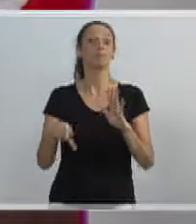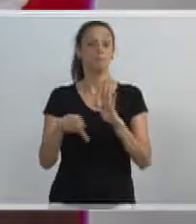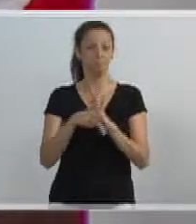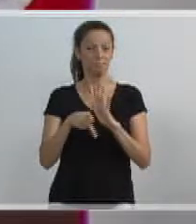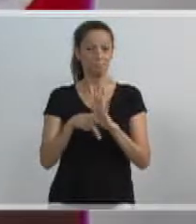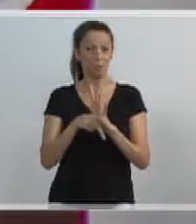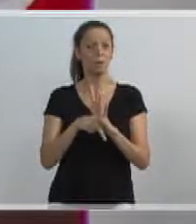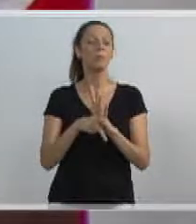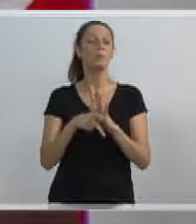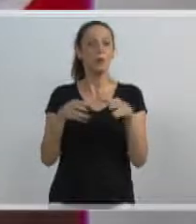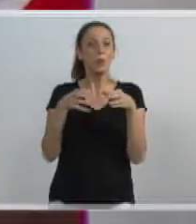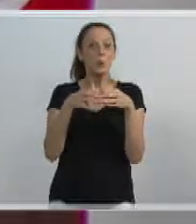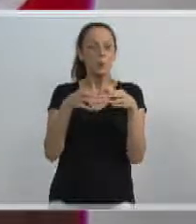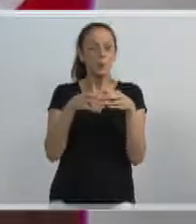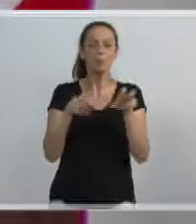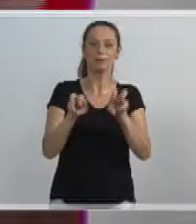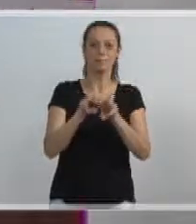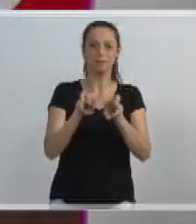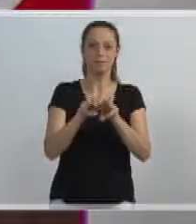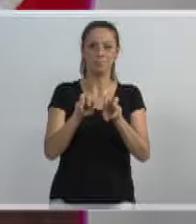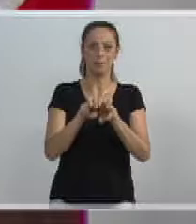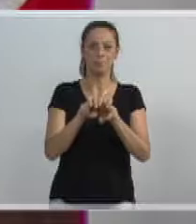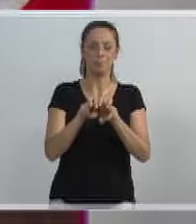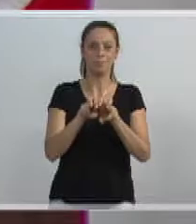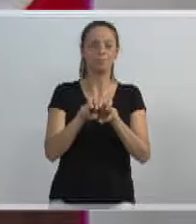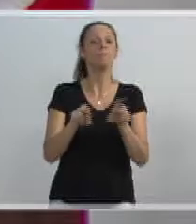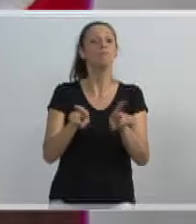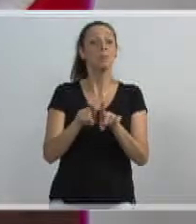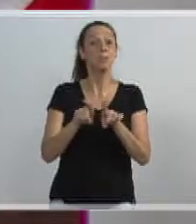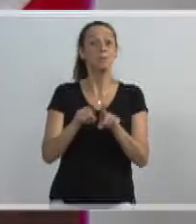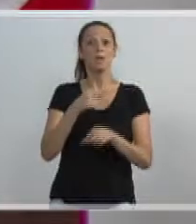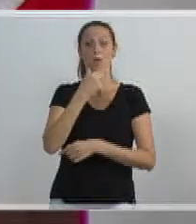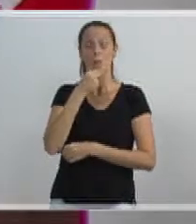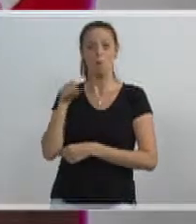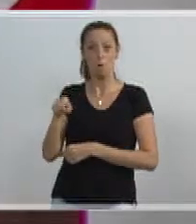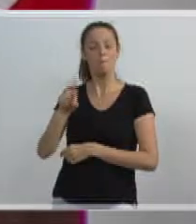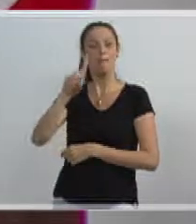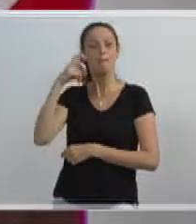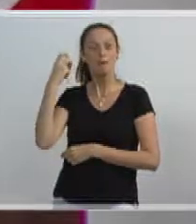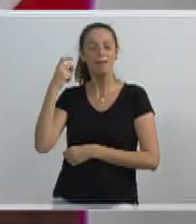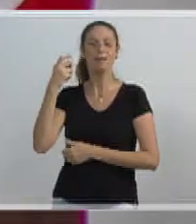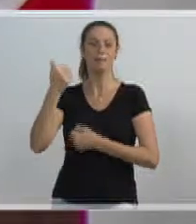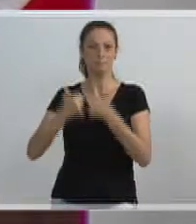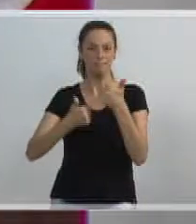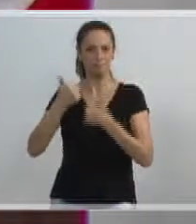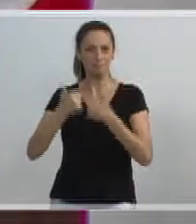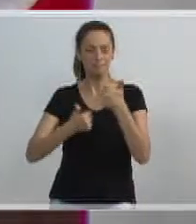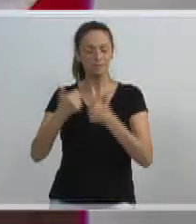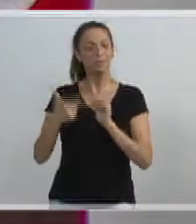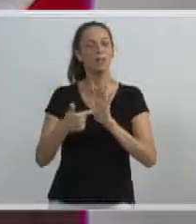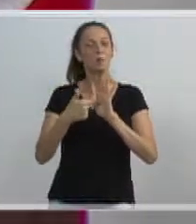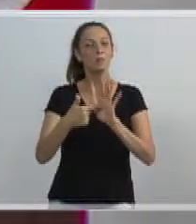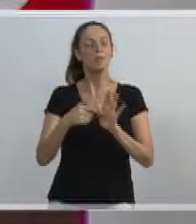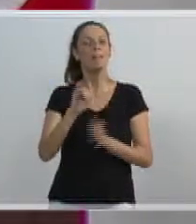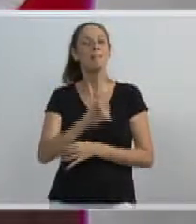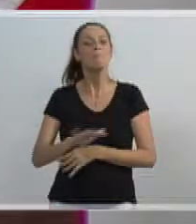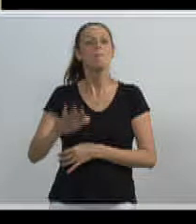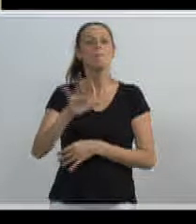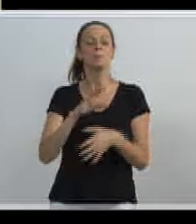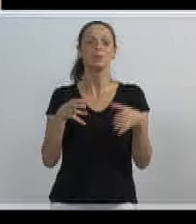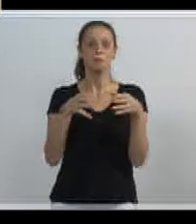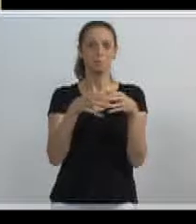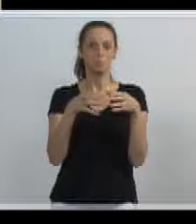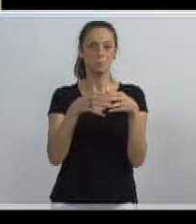Futsal, quem que não lembra? É, o Ney está aqui, que foi jogador da Sulfabril. Queria que o Ariel soltasse a imagem da equipe de